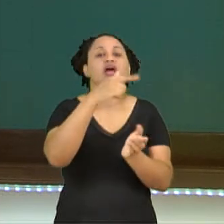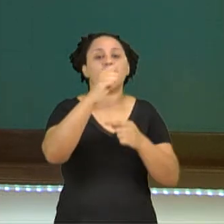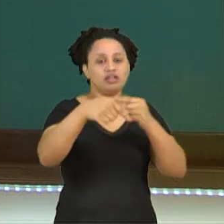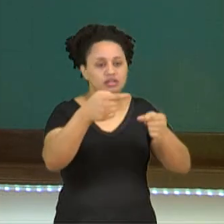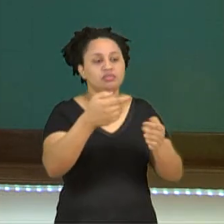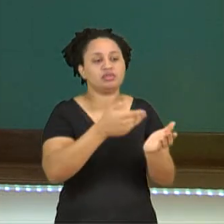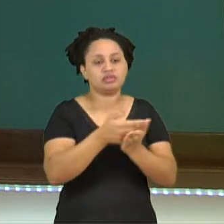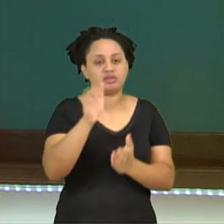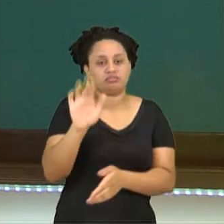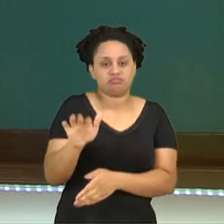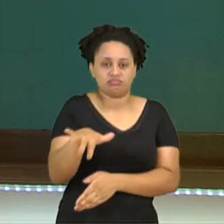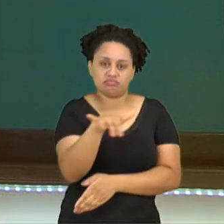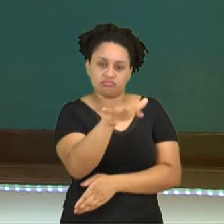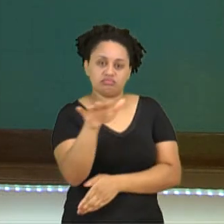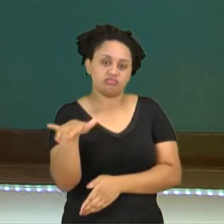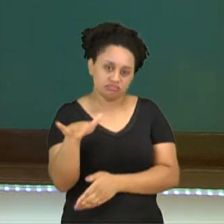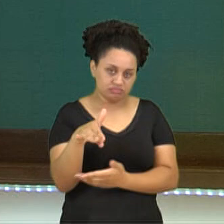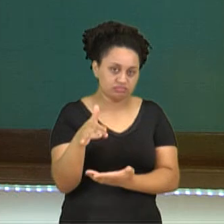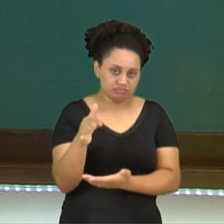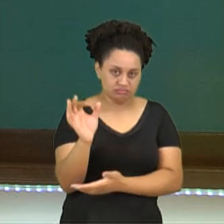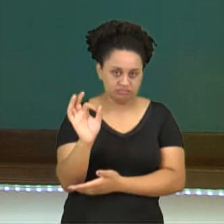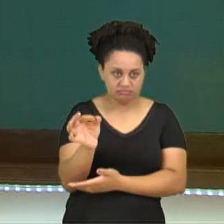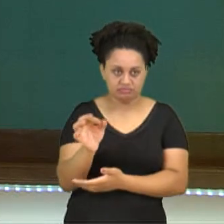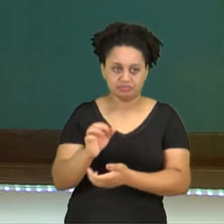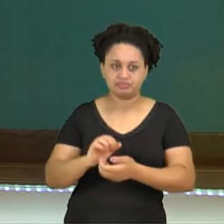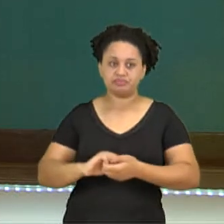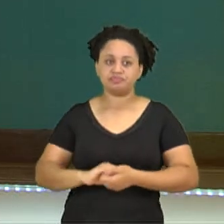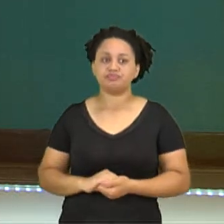depois passar a bola. Certo, pessoal?